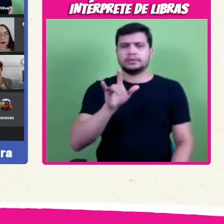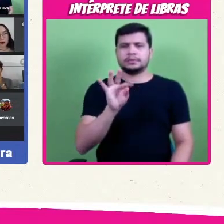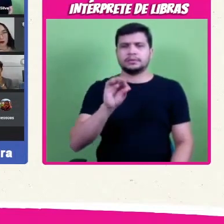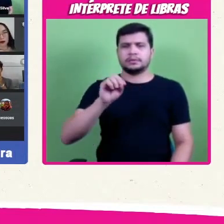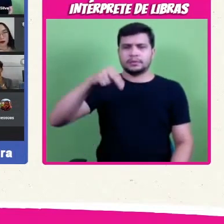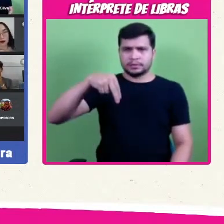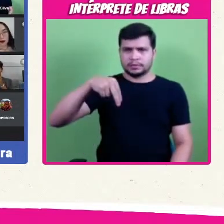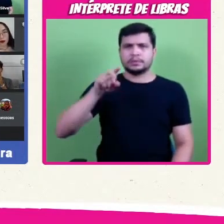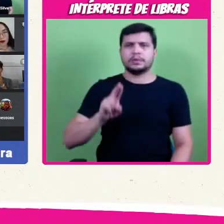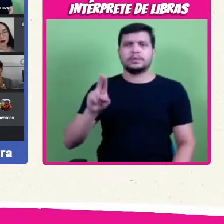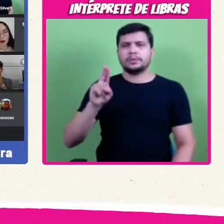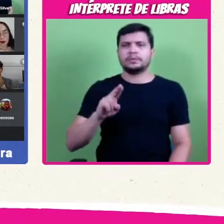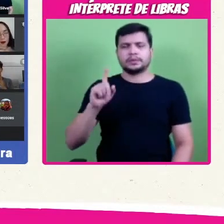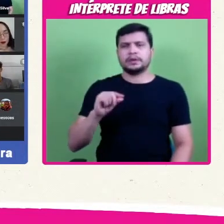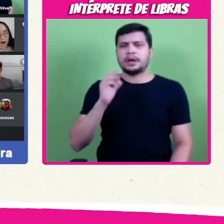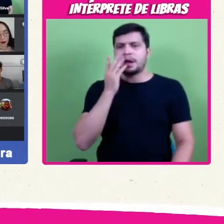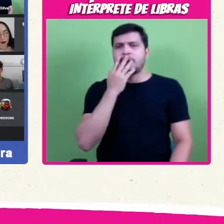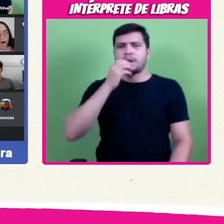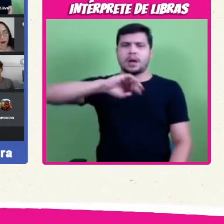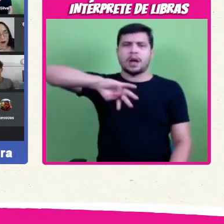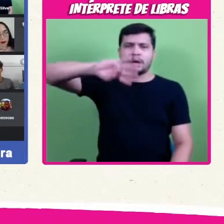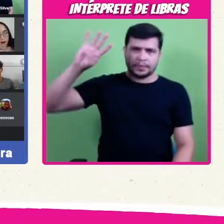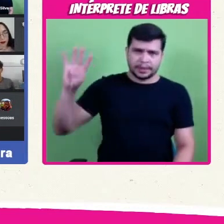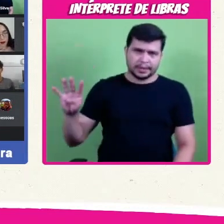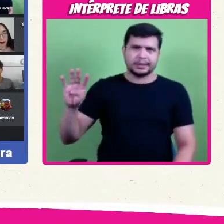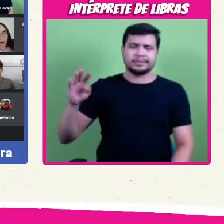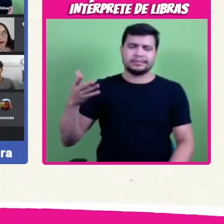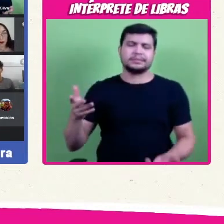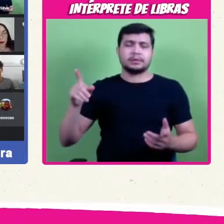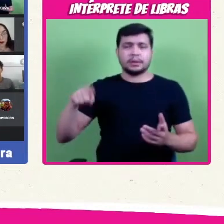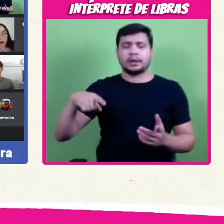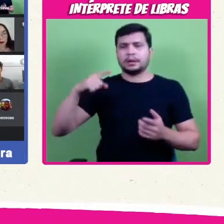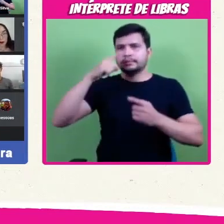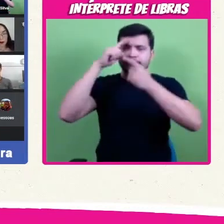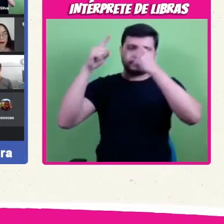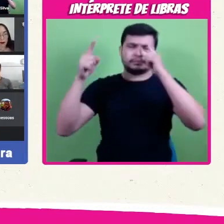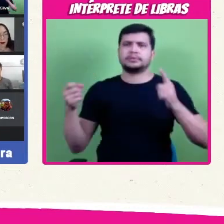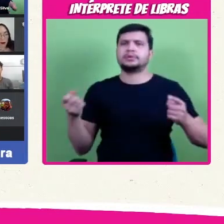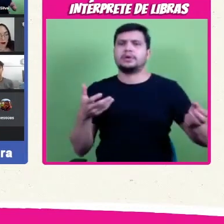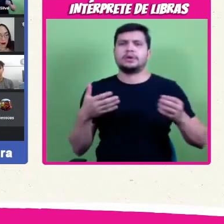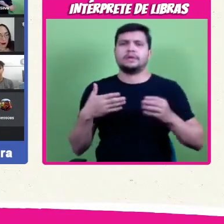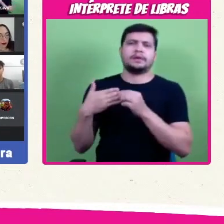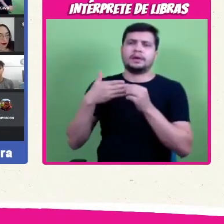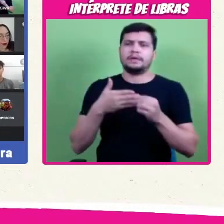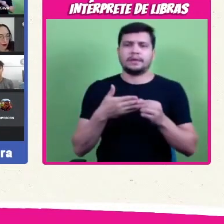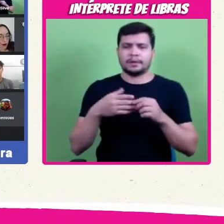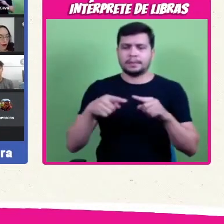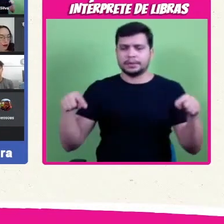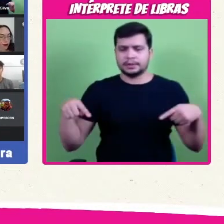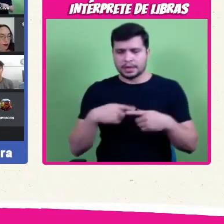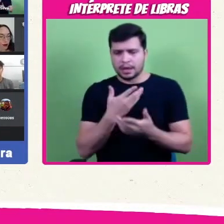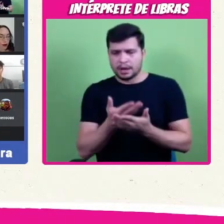a criatividade, né, para levar para a sala de aula discussões necessárias para a sociedade, porque a escola é isso, a escola não é